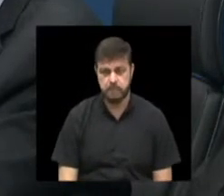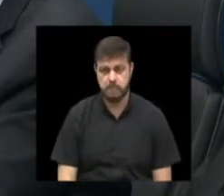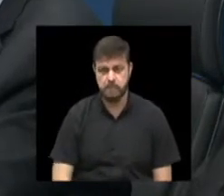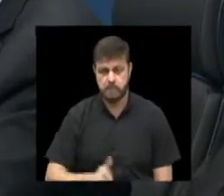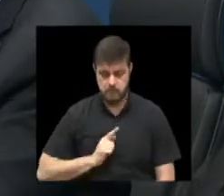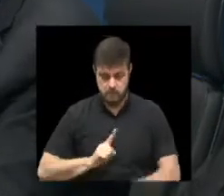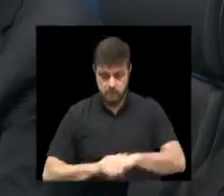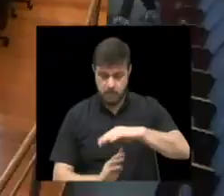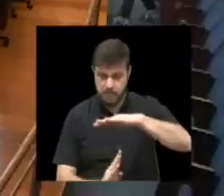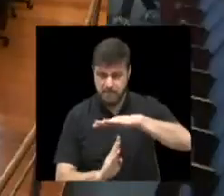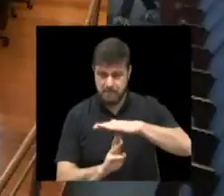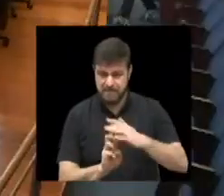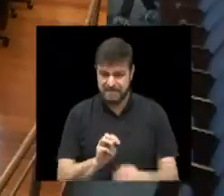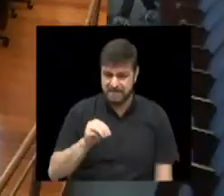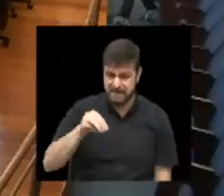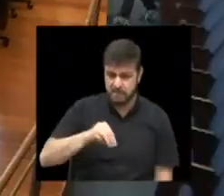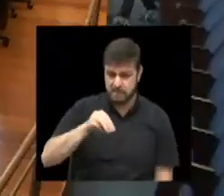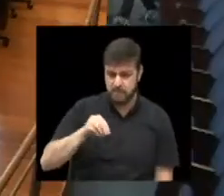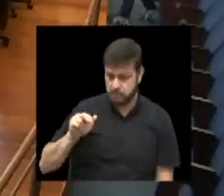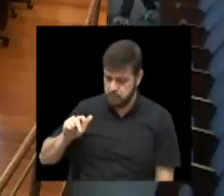por 5 minutos.